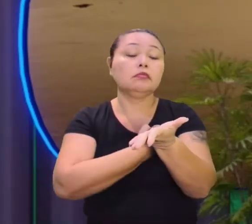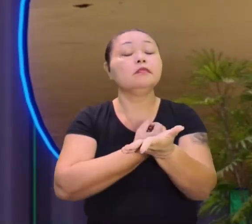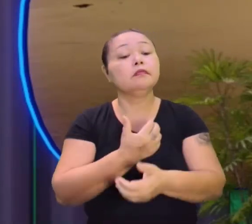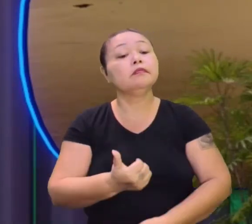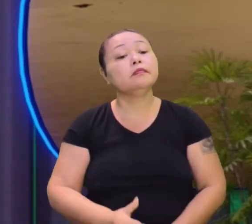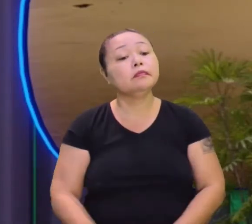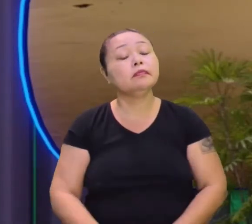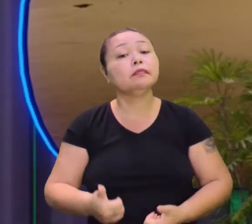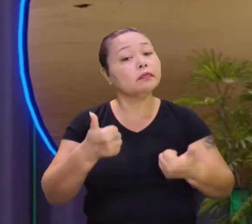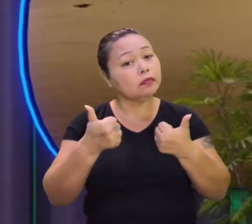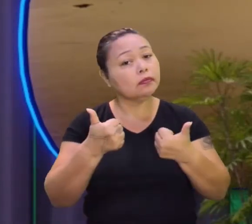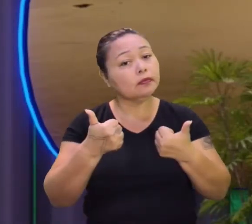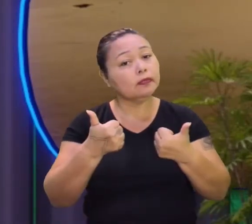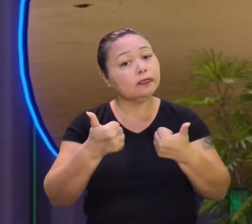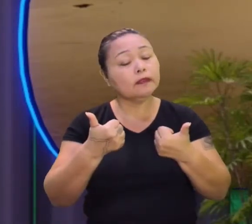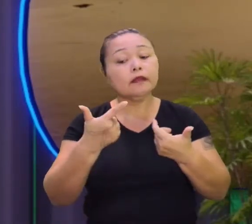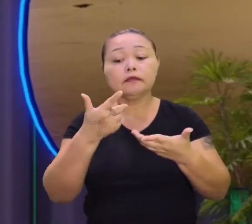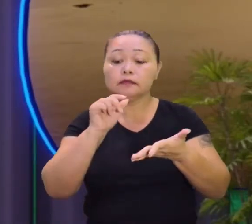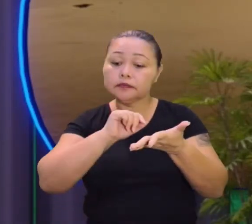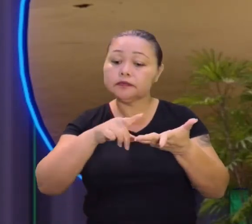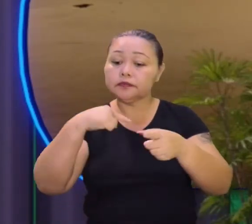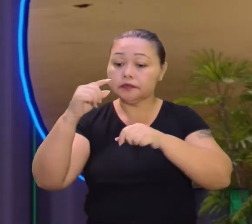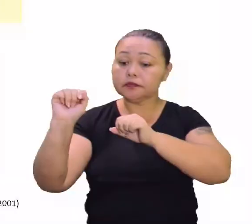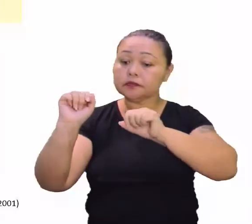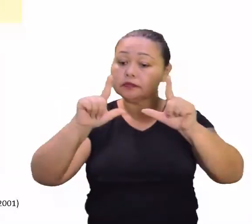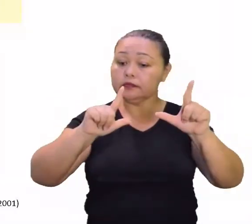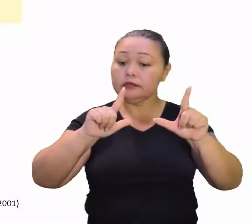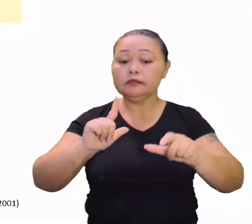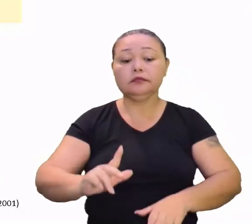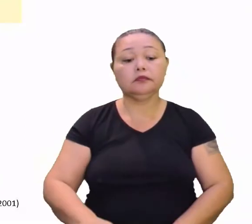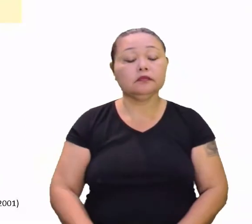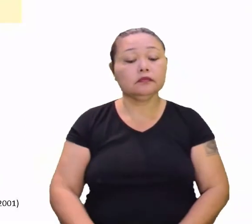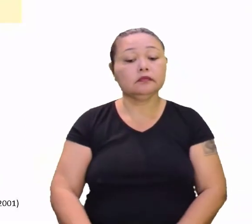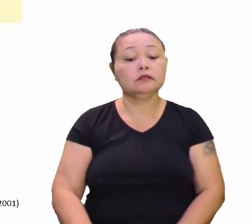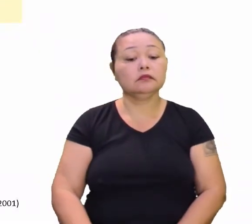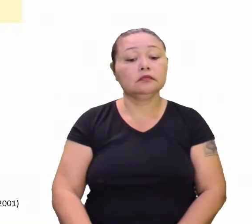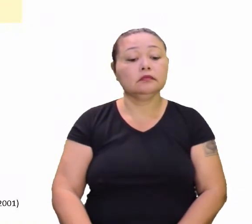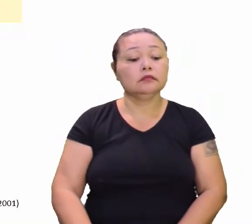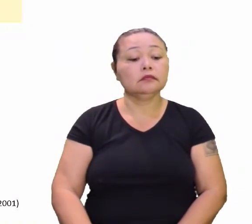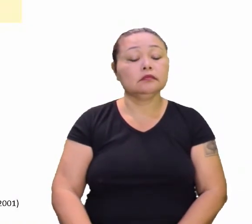Muito bem. Beleza? Feita a observação, vamos lá no quadro.